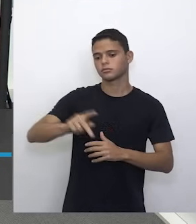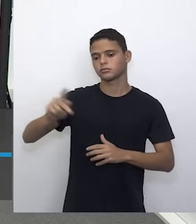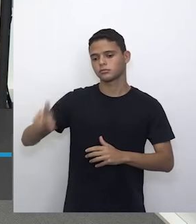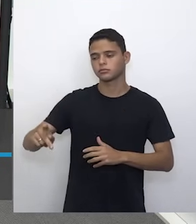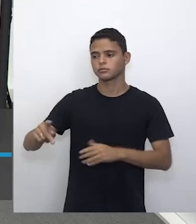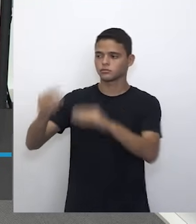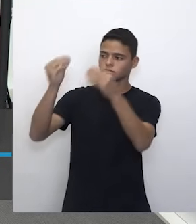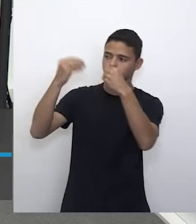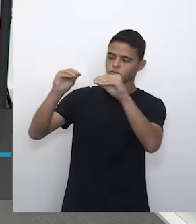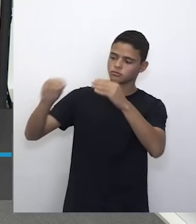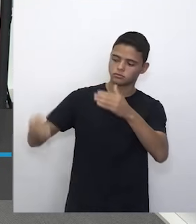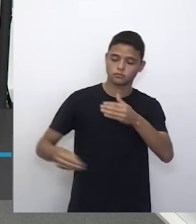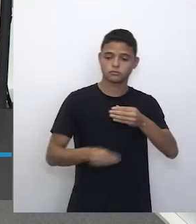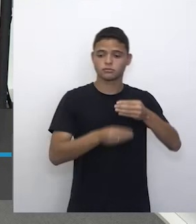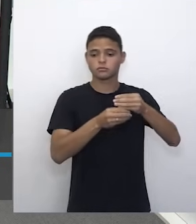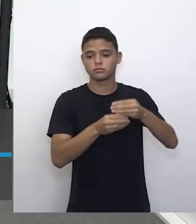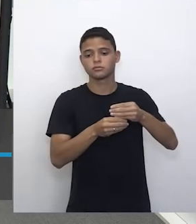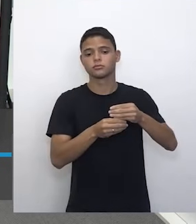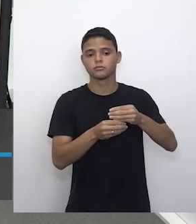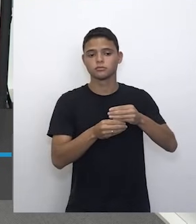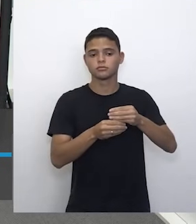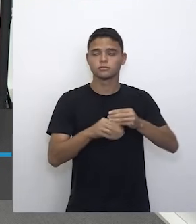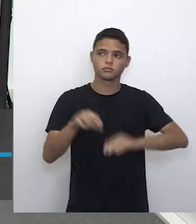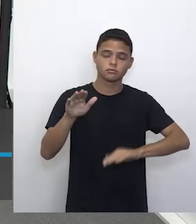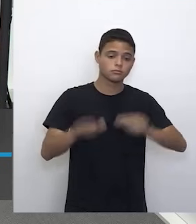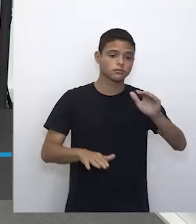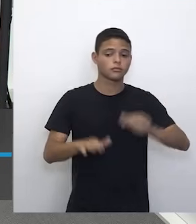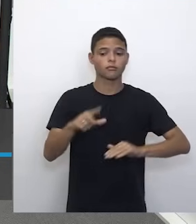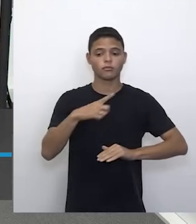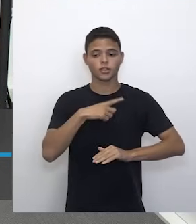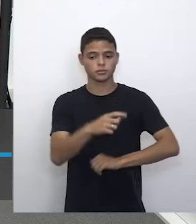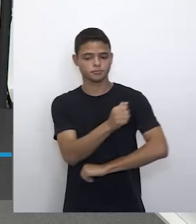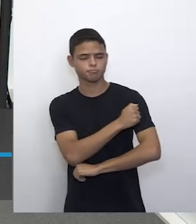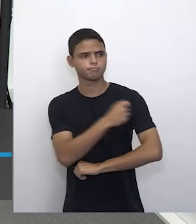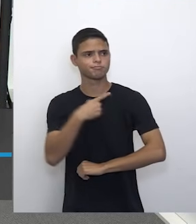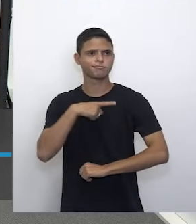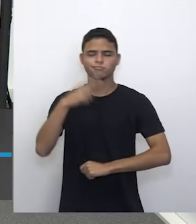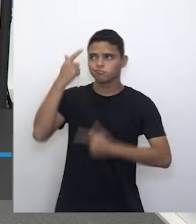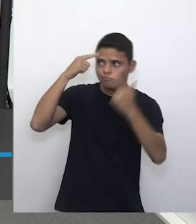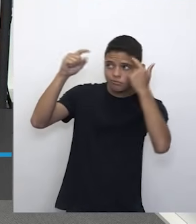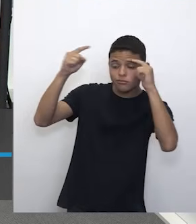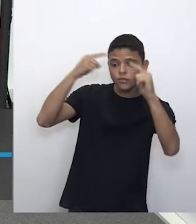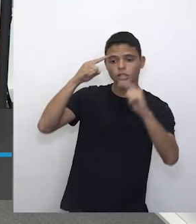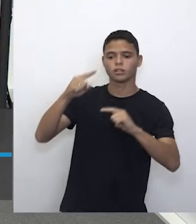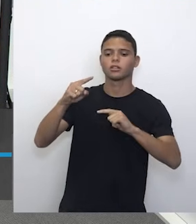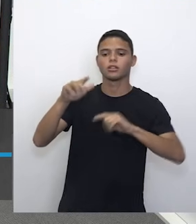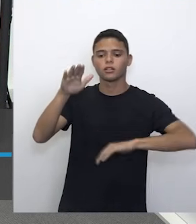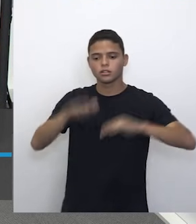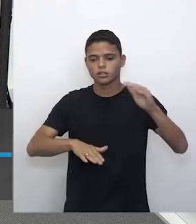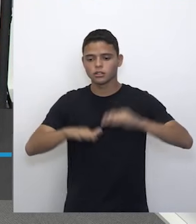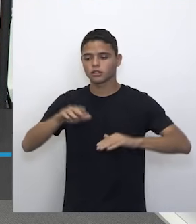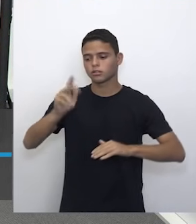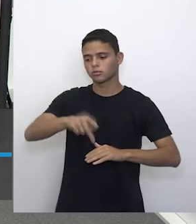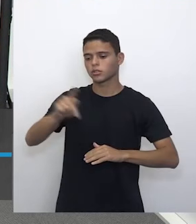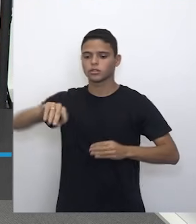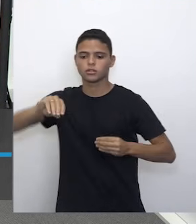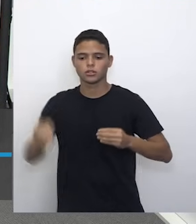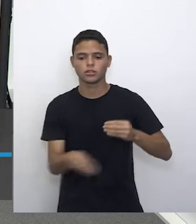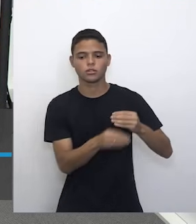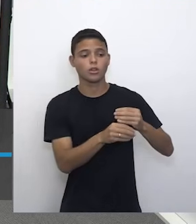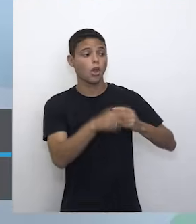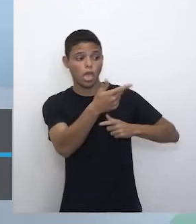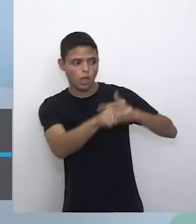para acrescentar alguma coisinha. Às vezes tem um aluno que tem uma dúvida, tem um professor que coloca uma observação, o outro aqui no chat